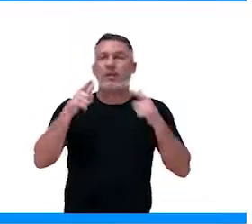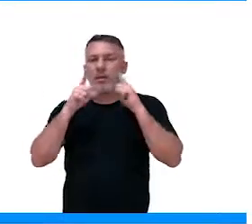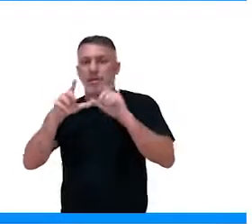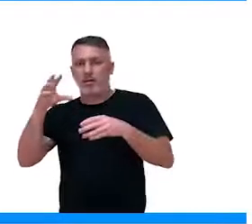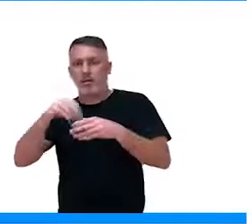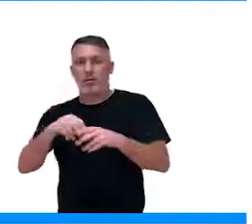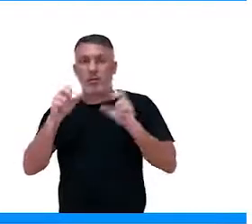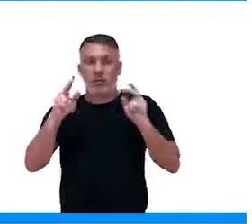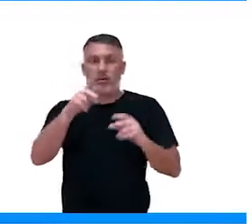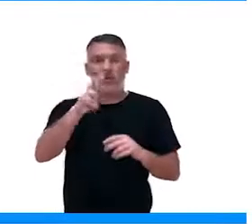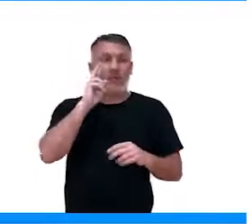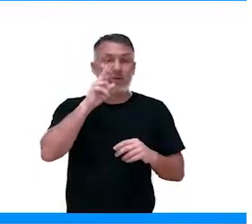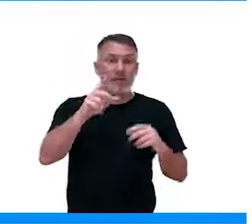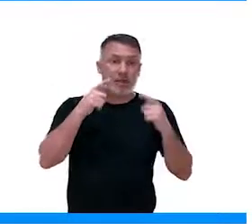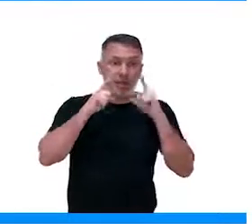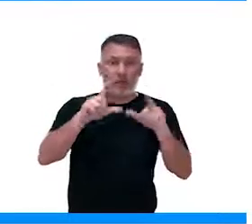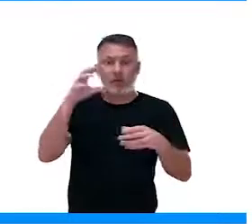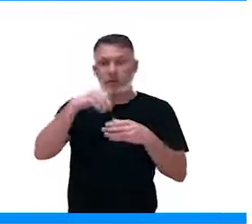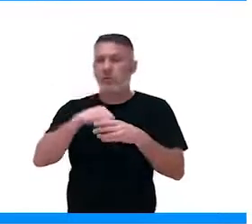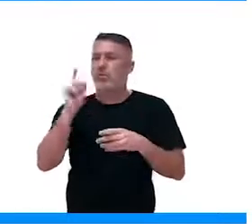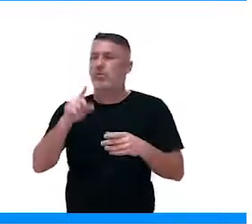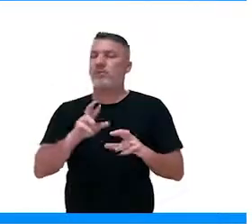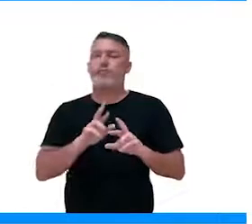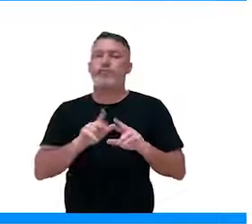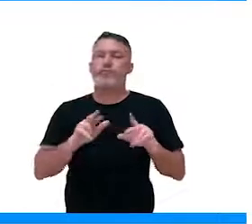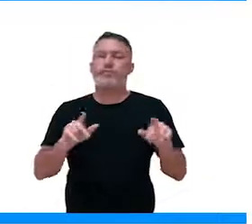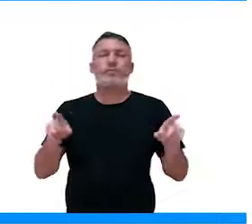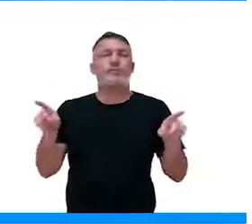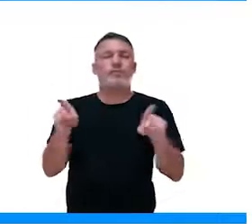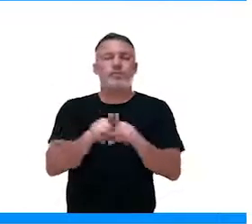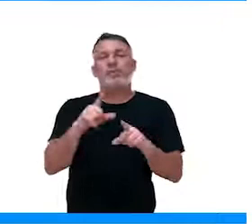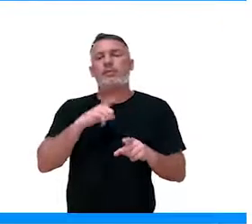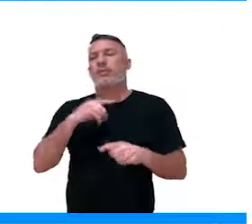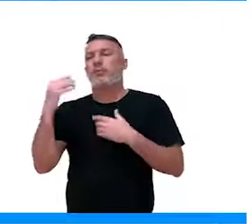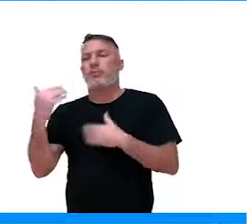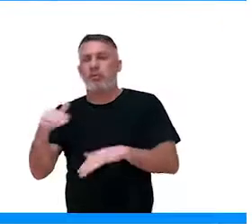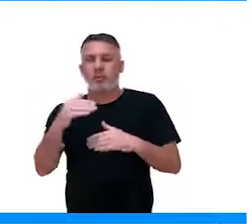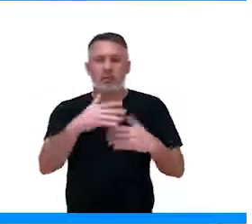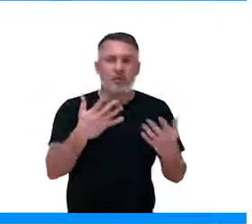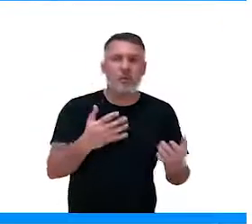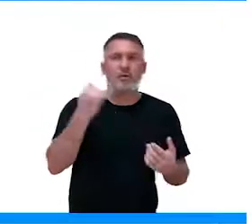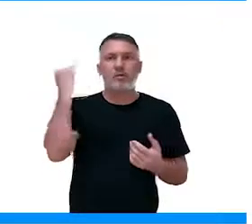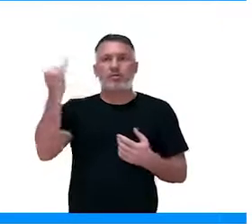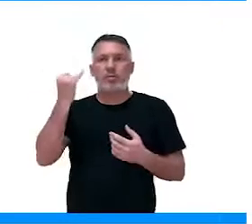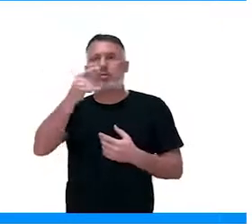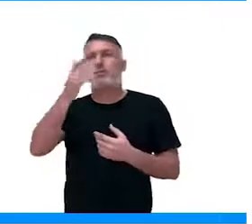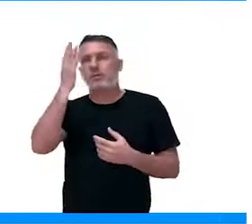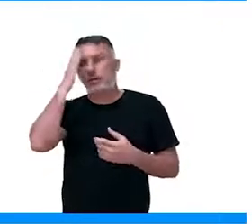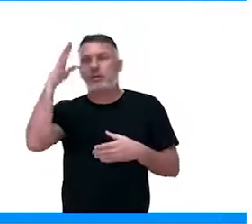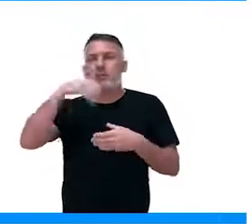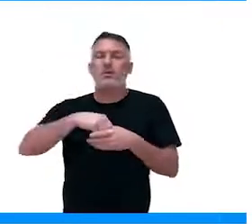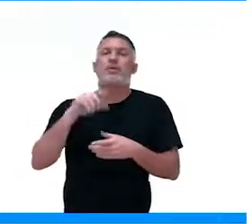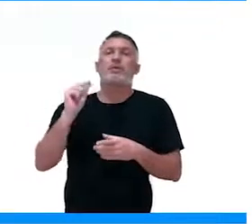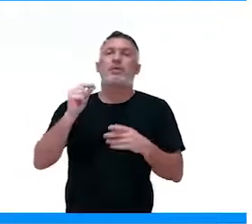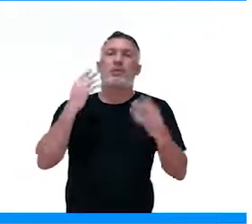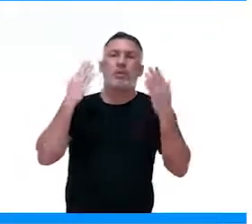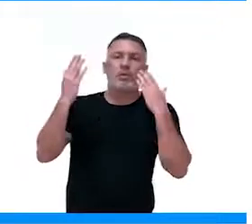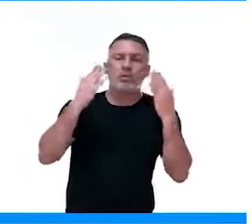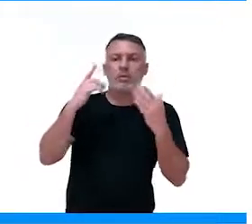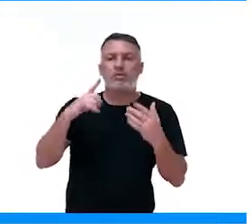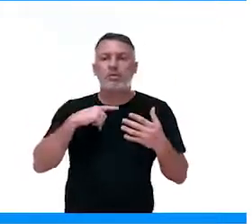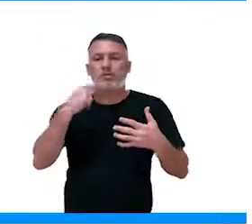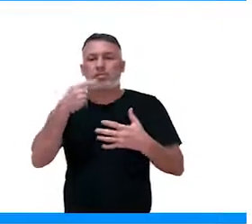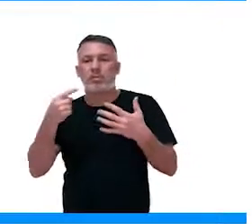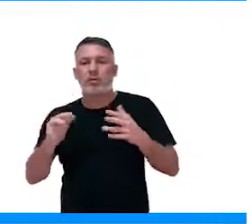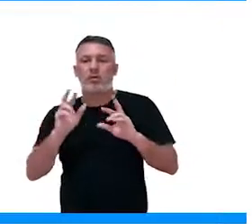e linguagem. E a gente vai ver que as linguagens aí são várias, elas também caem nas provas, e é importante que vocês saibam